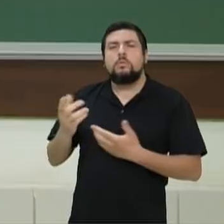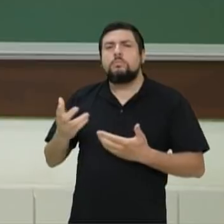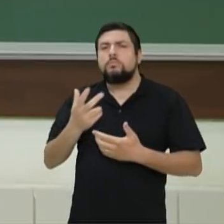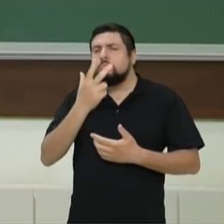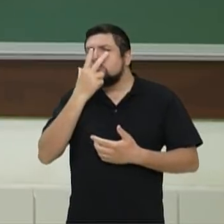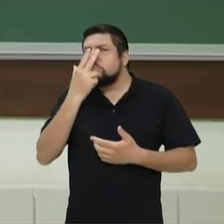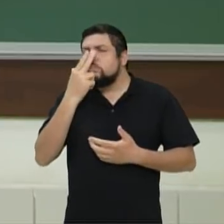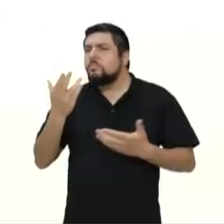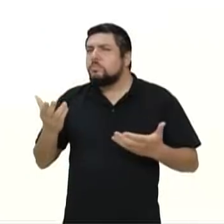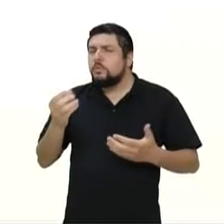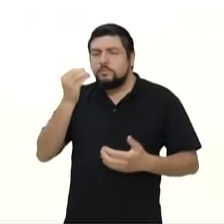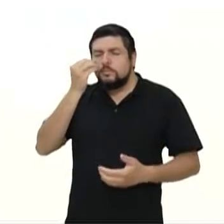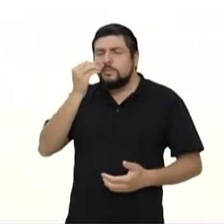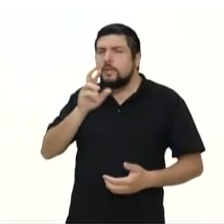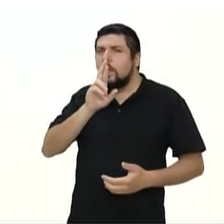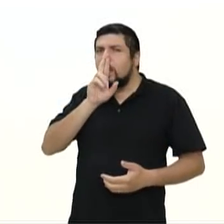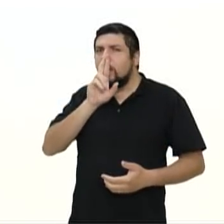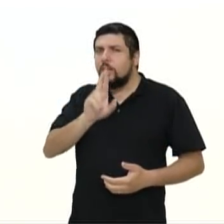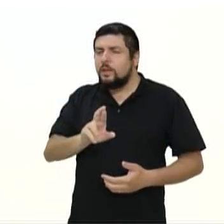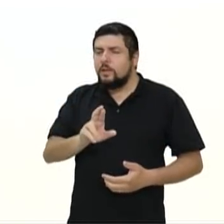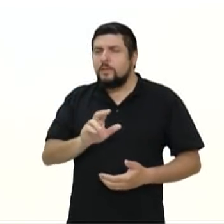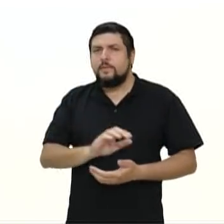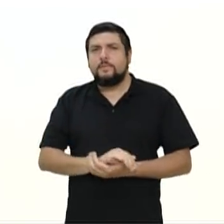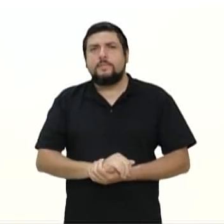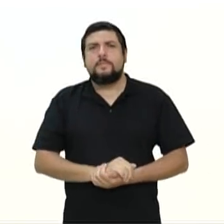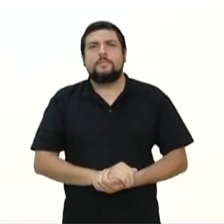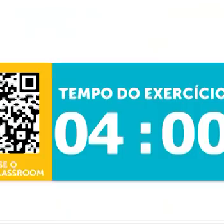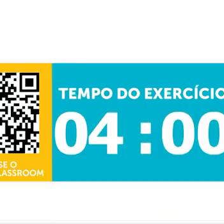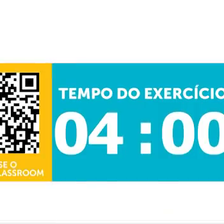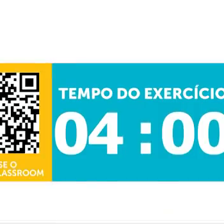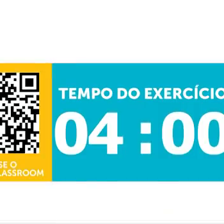vocês acham? Vamos tentar responder essas duas questões?